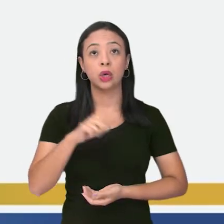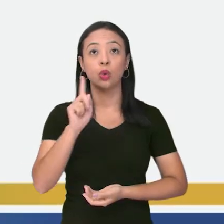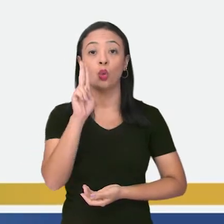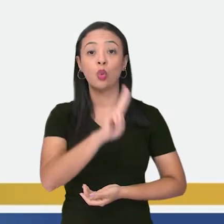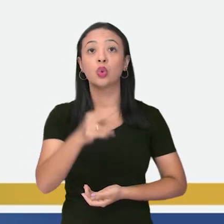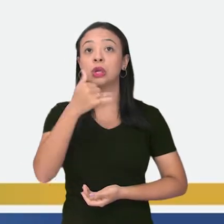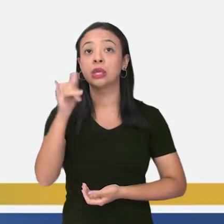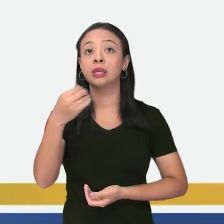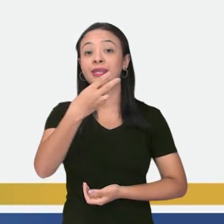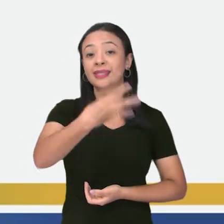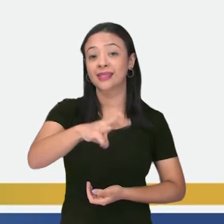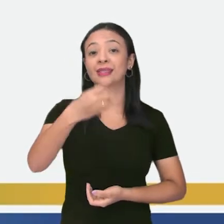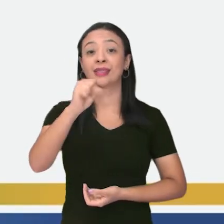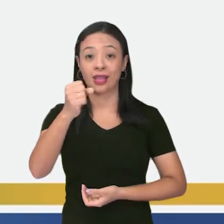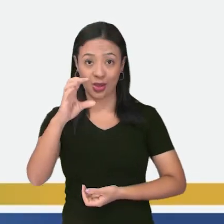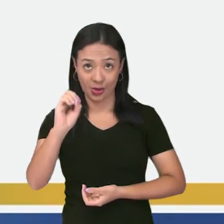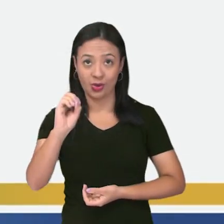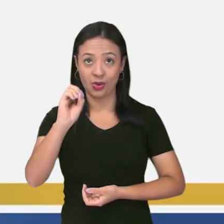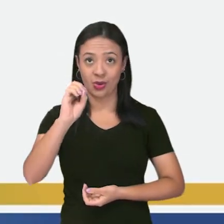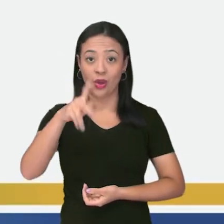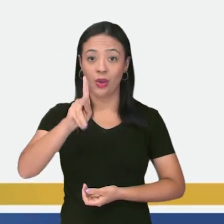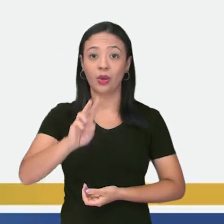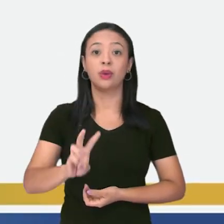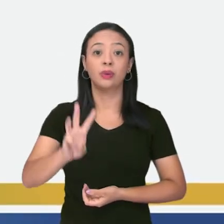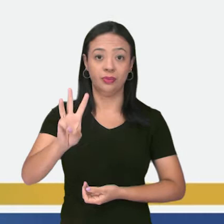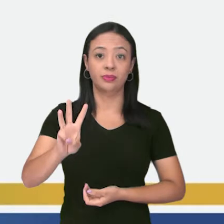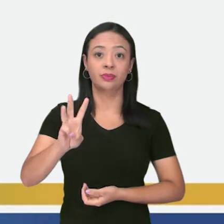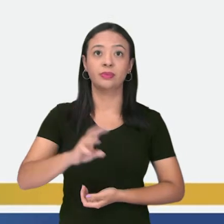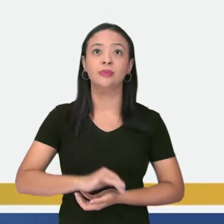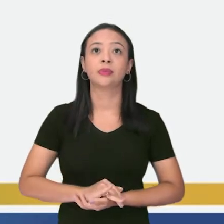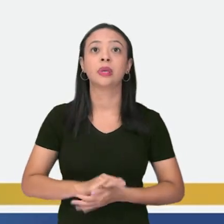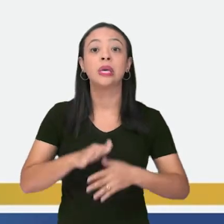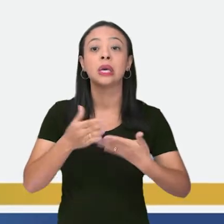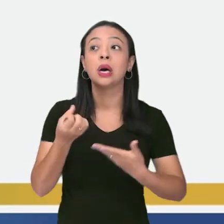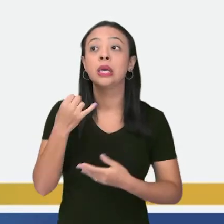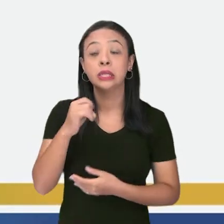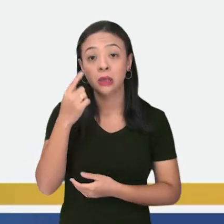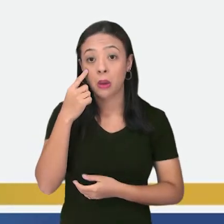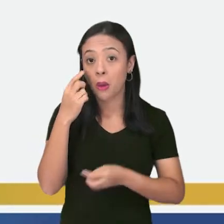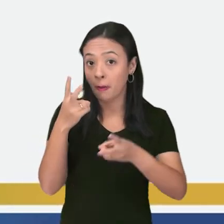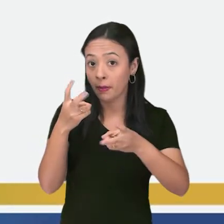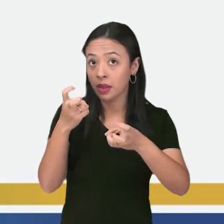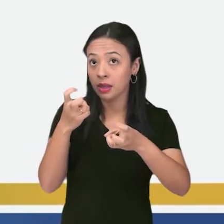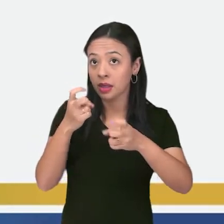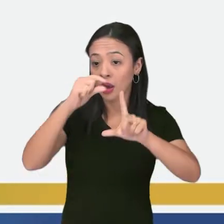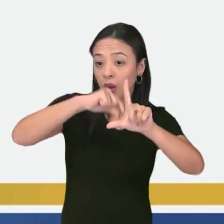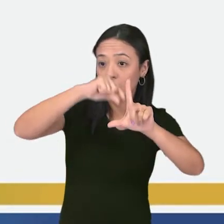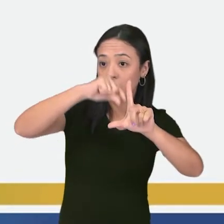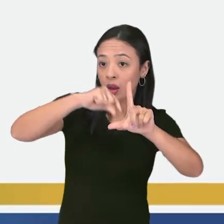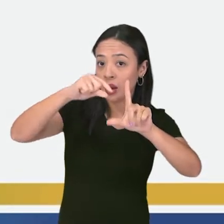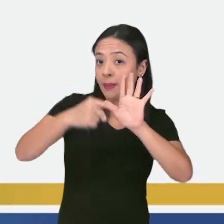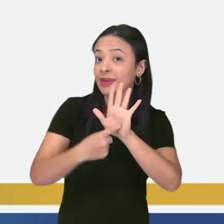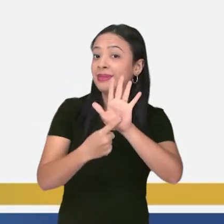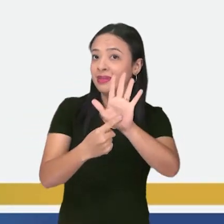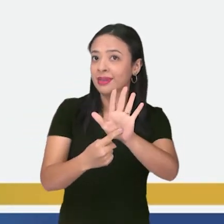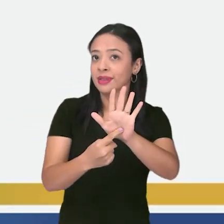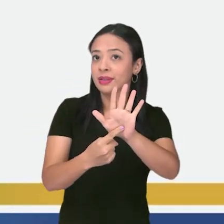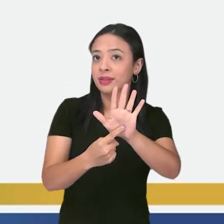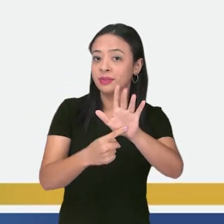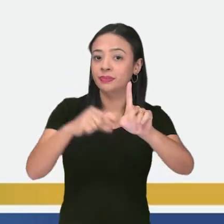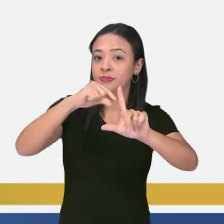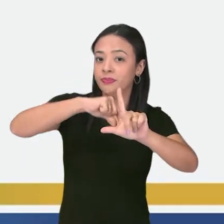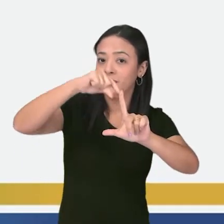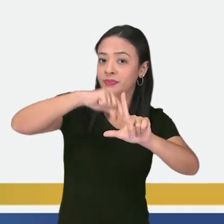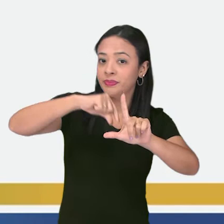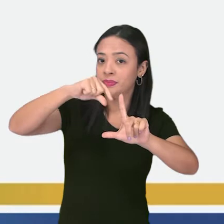consumo de 380 kWh. Então, se vocês olharem no gráfico, ele vai estar mostrando que o gráfico